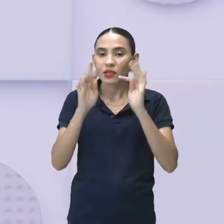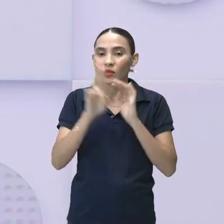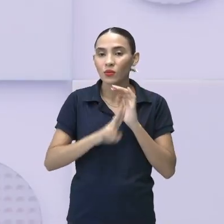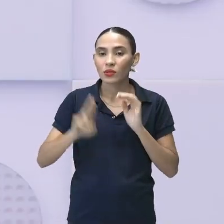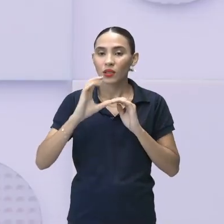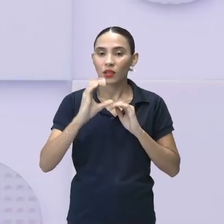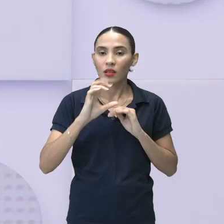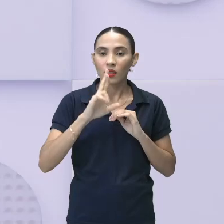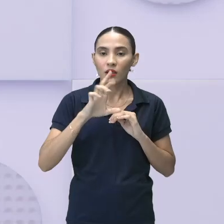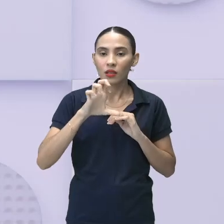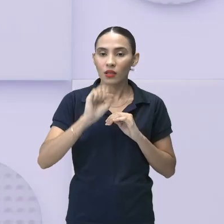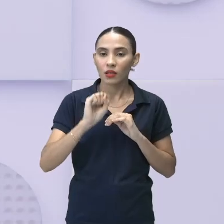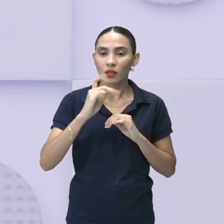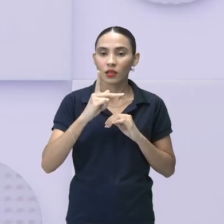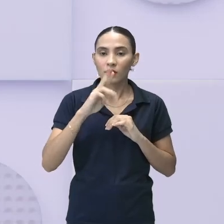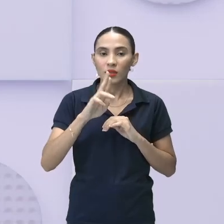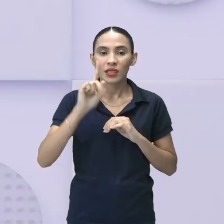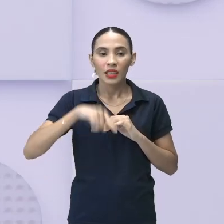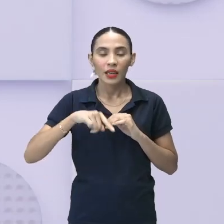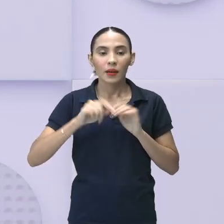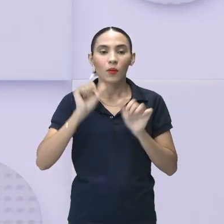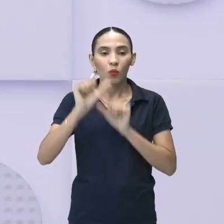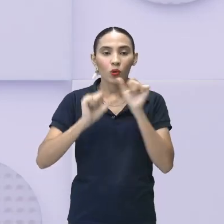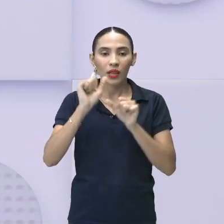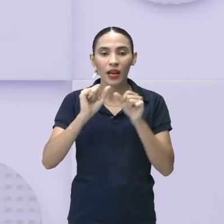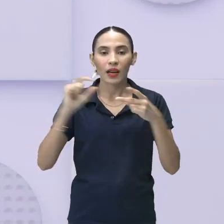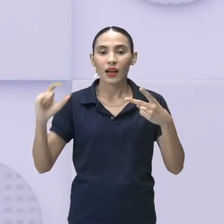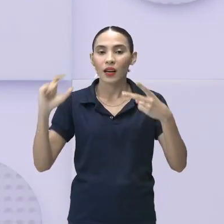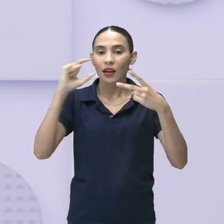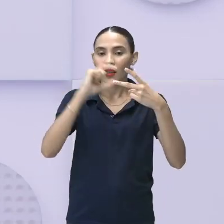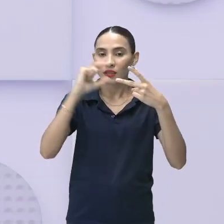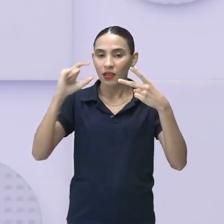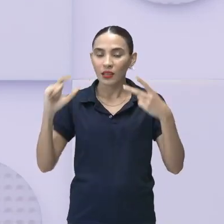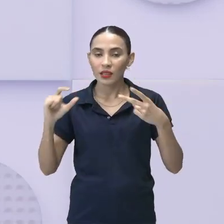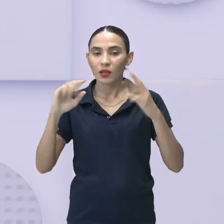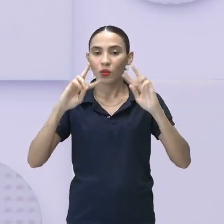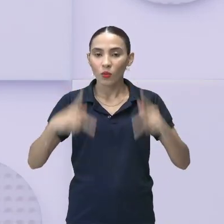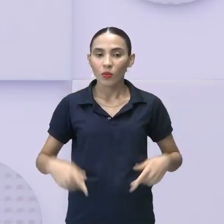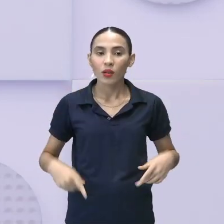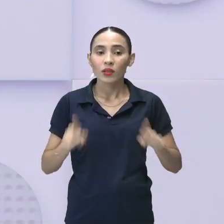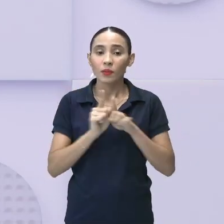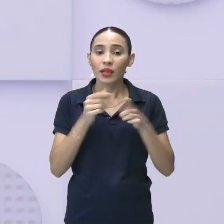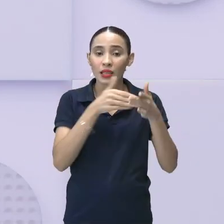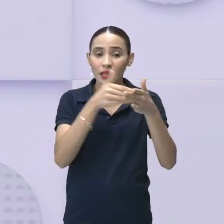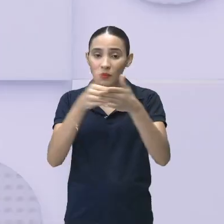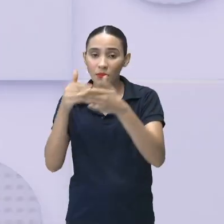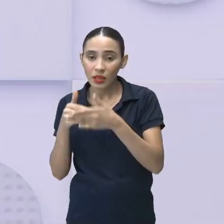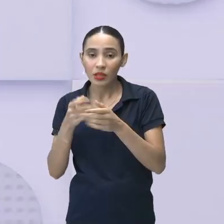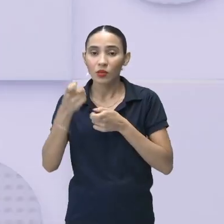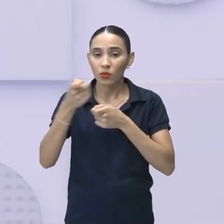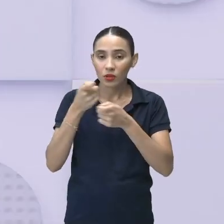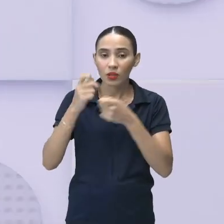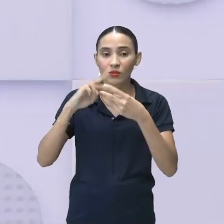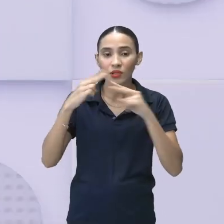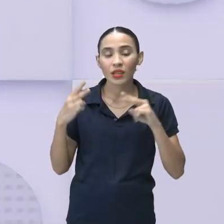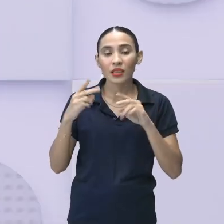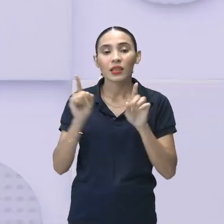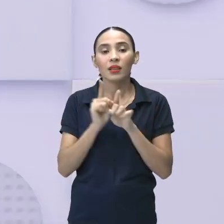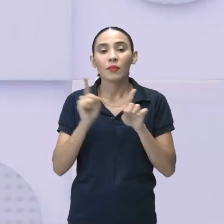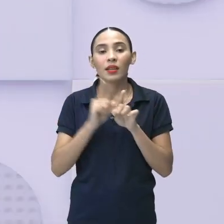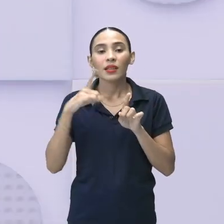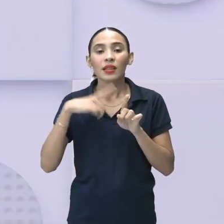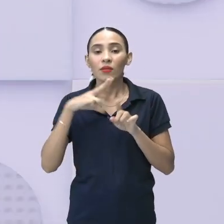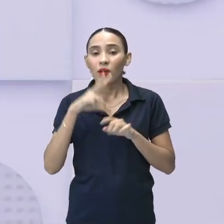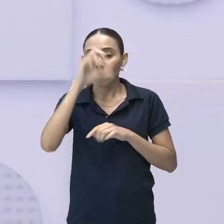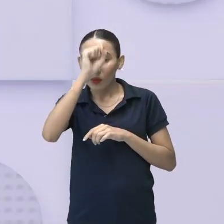para designs babies e a implicação para a biodiversidade. Isso é um exemplo. Também a questão da eutanásia e